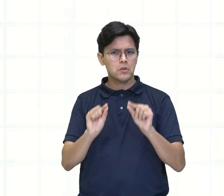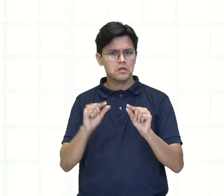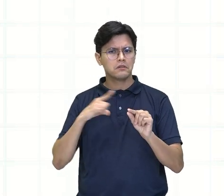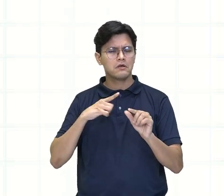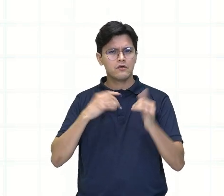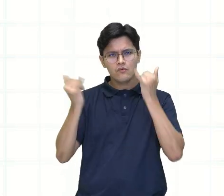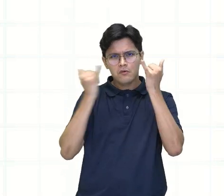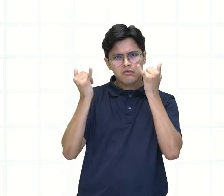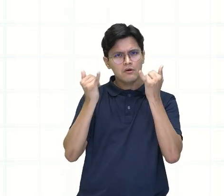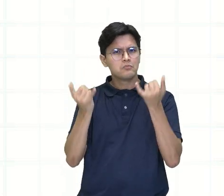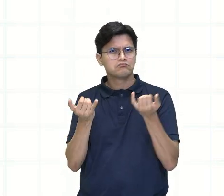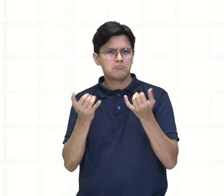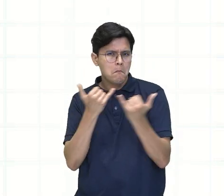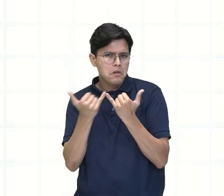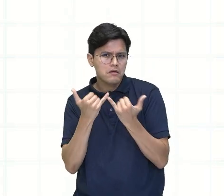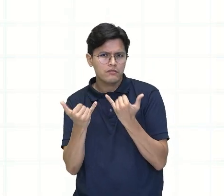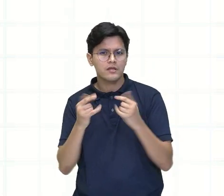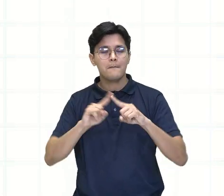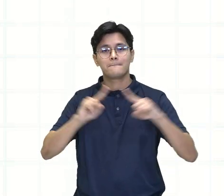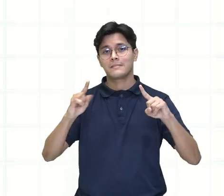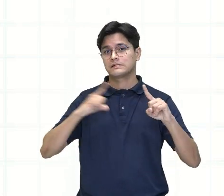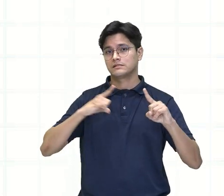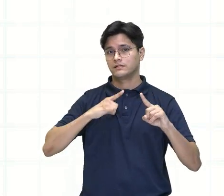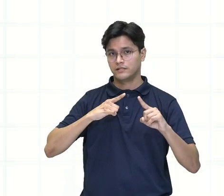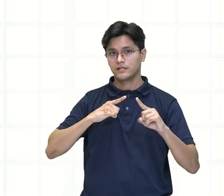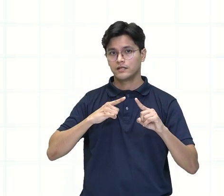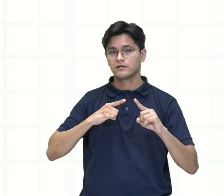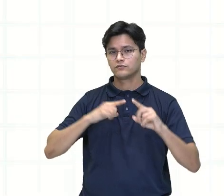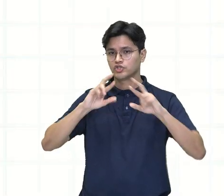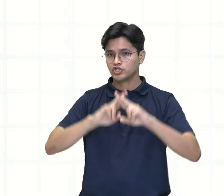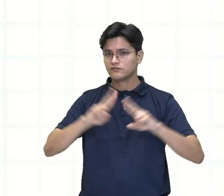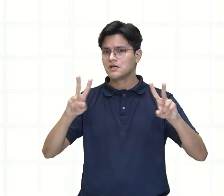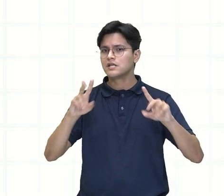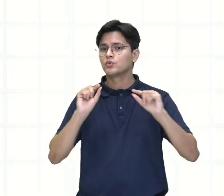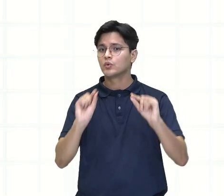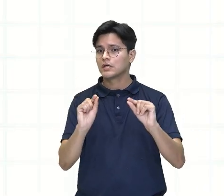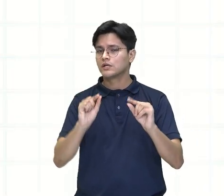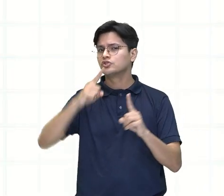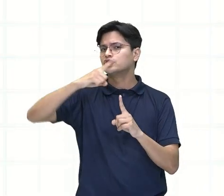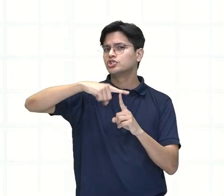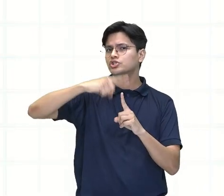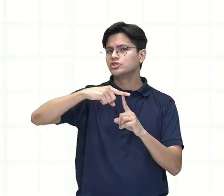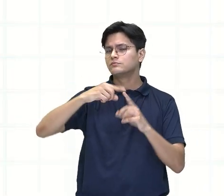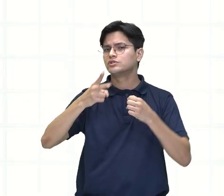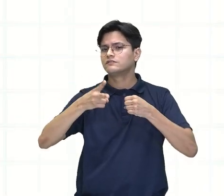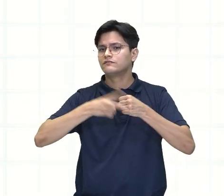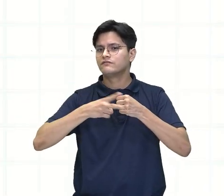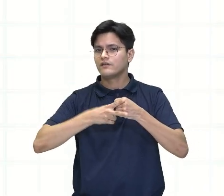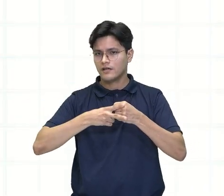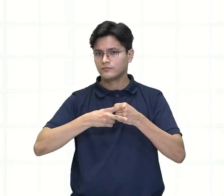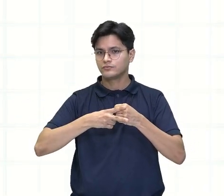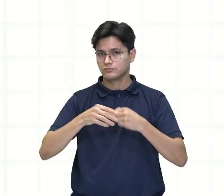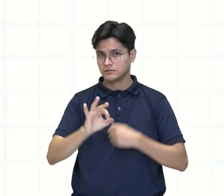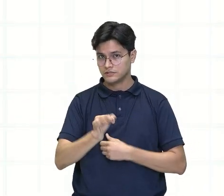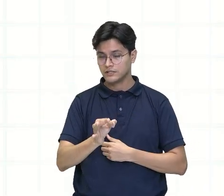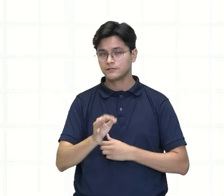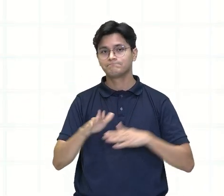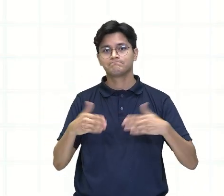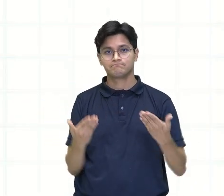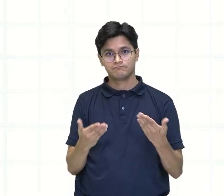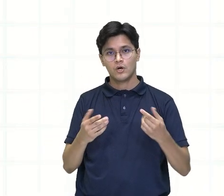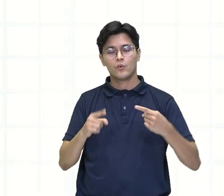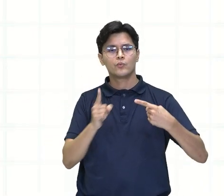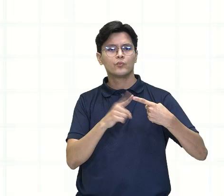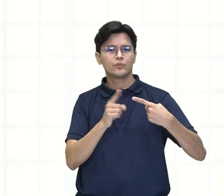só que nós temos a diferença aí da forma verbal, né? Que está trazendo para a gente, tá? Então, primeiro